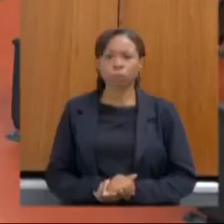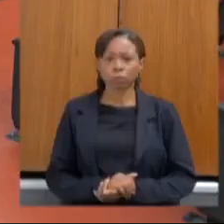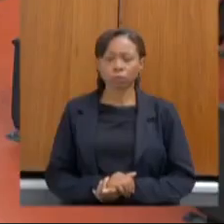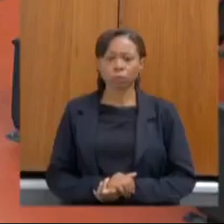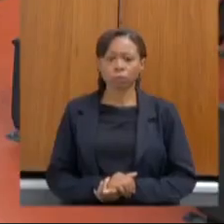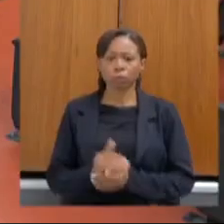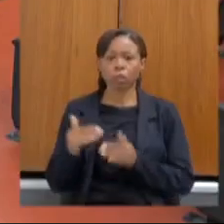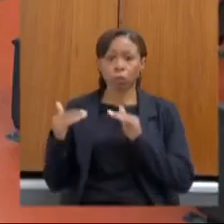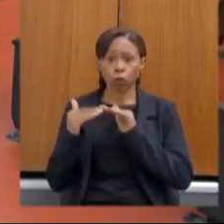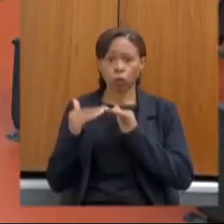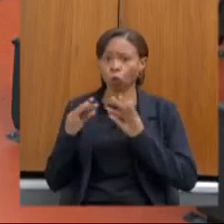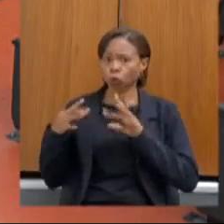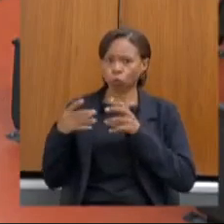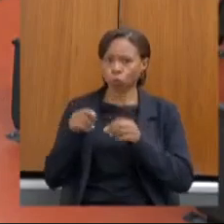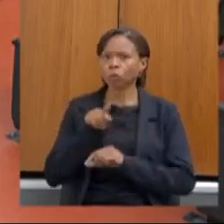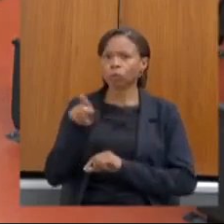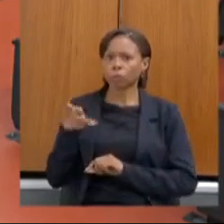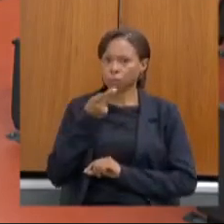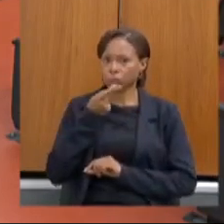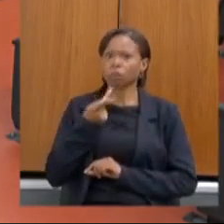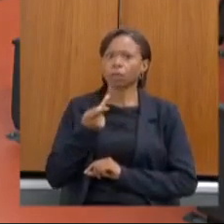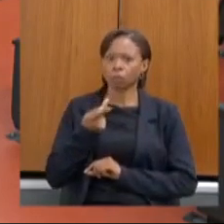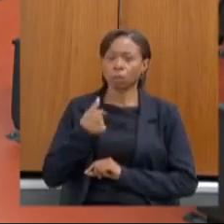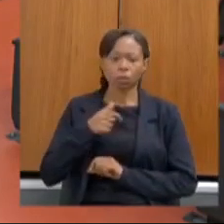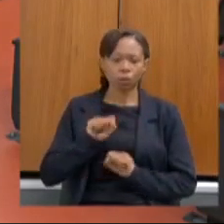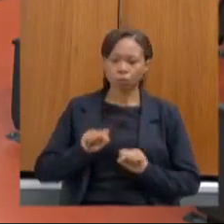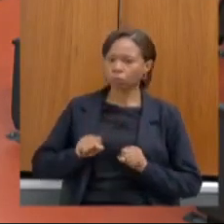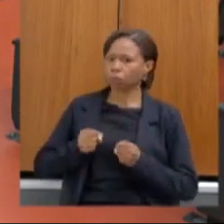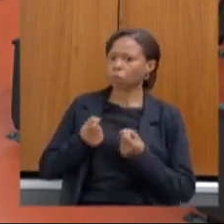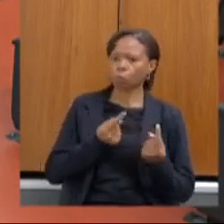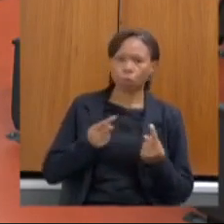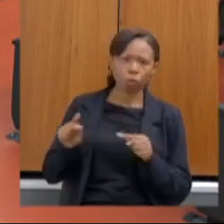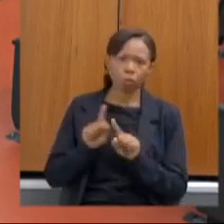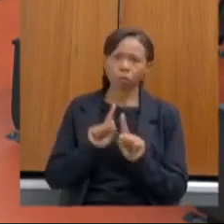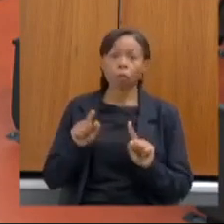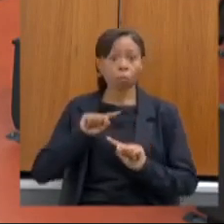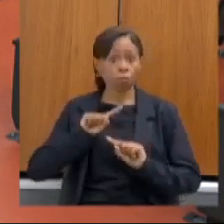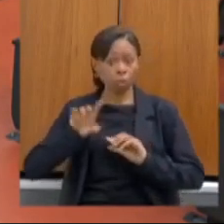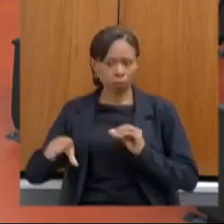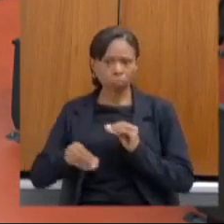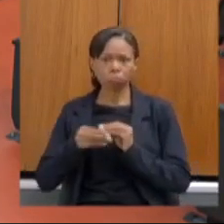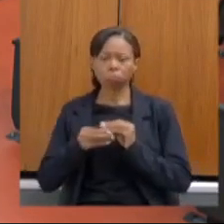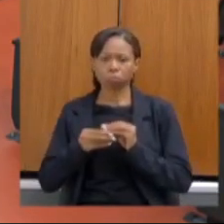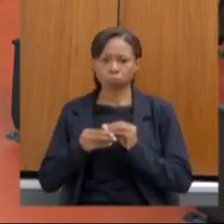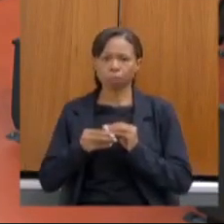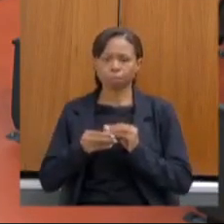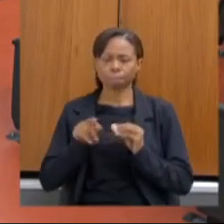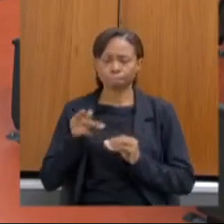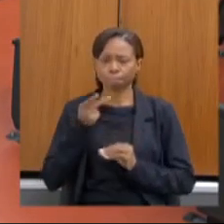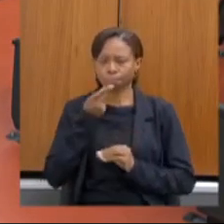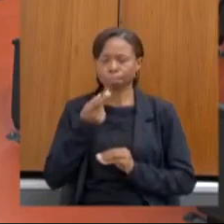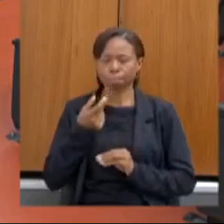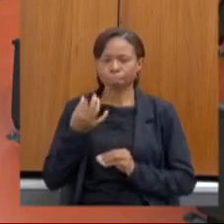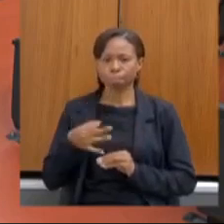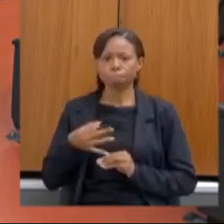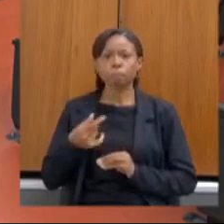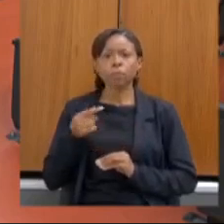de absorver suas suas contribuições é